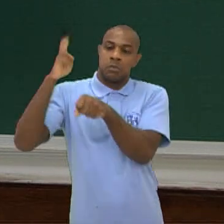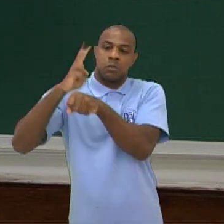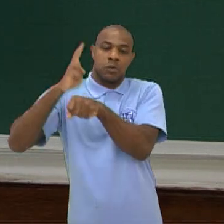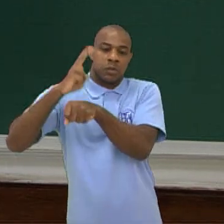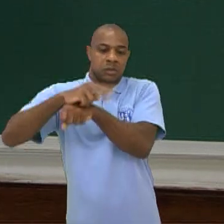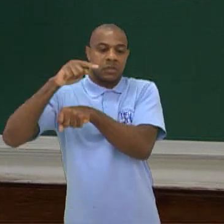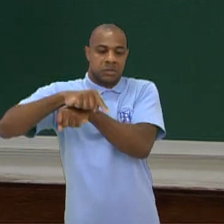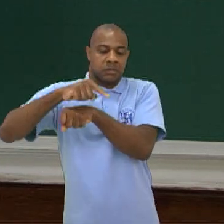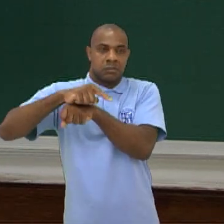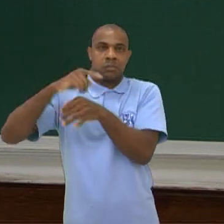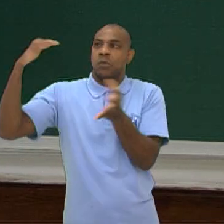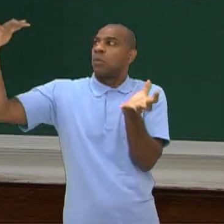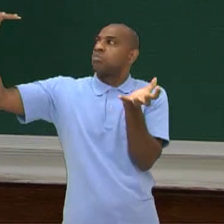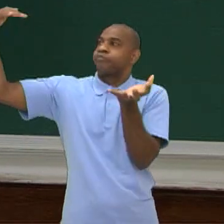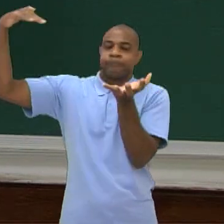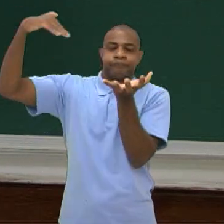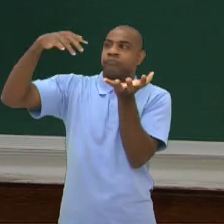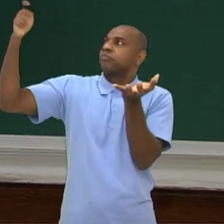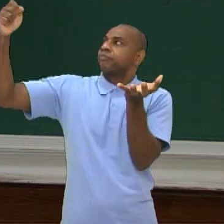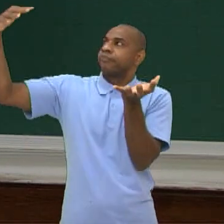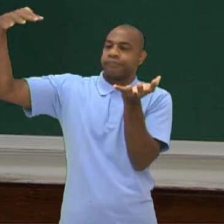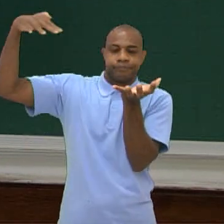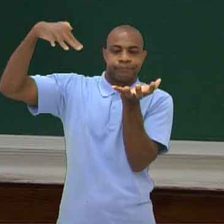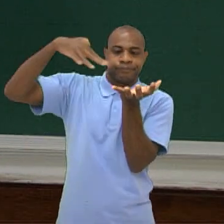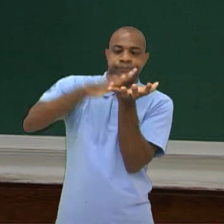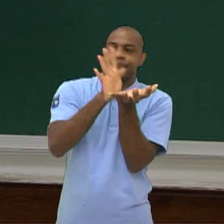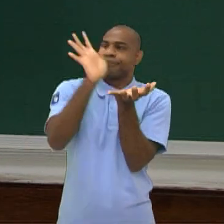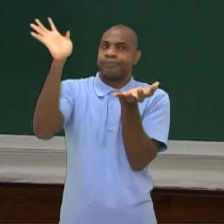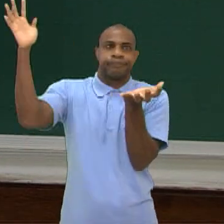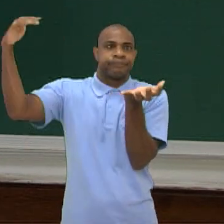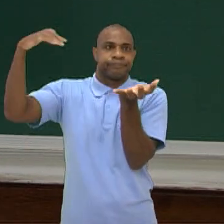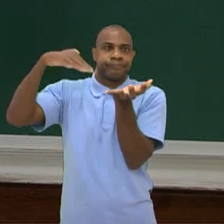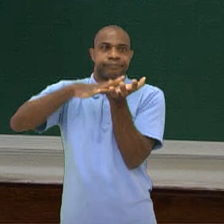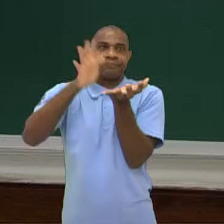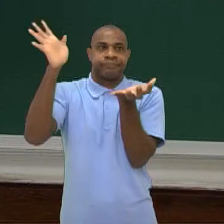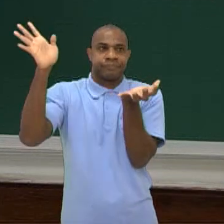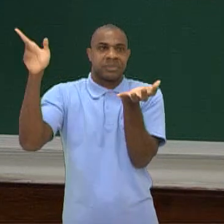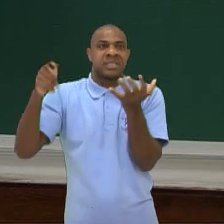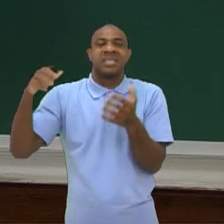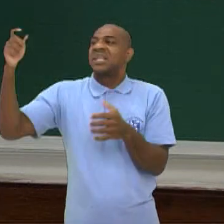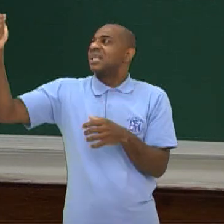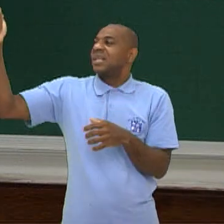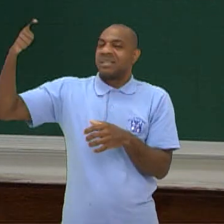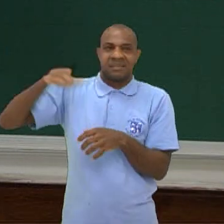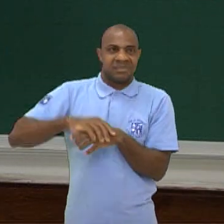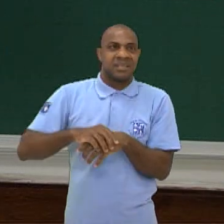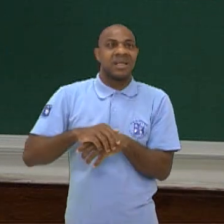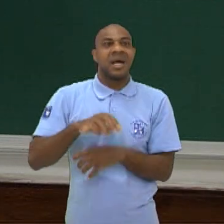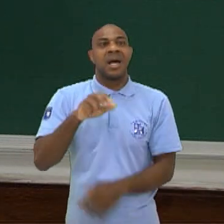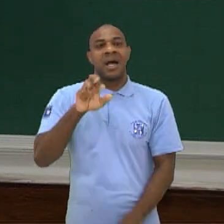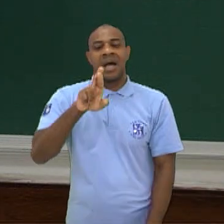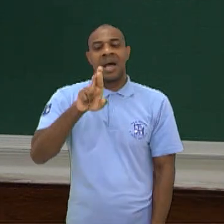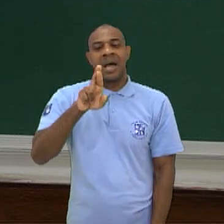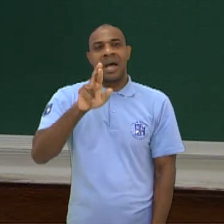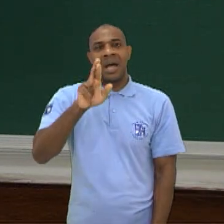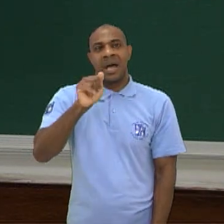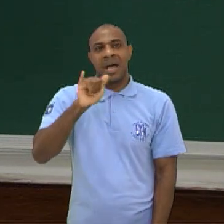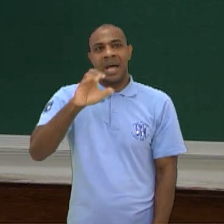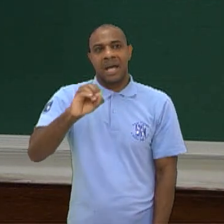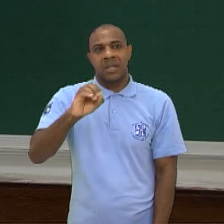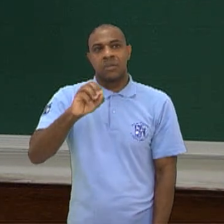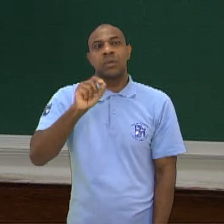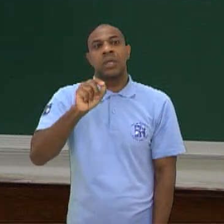Terra de raios ultravioleta. Então, esses raios que são prejudiciais para a pele, por exemplo, causam câncer de pele, tem essa